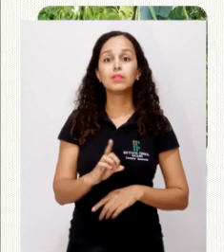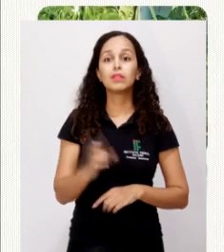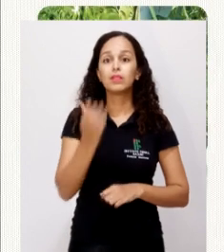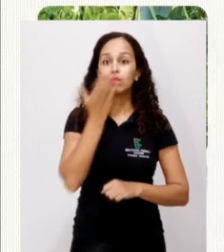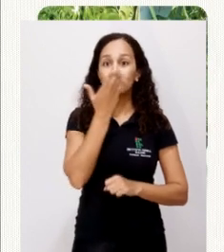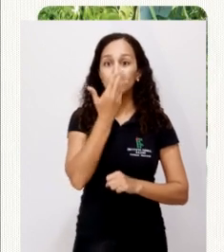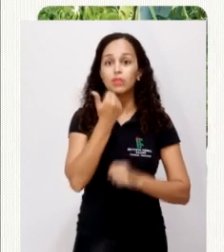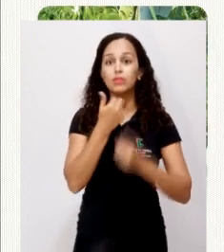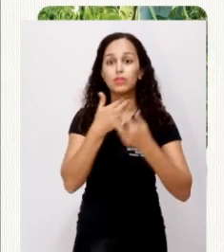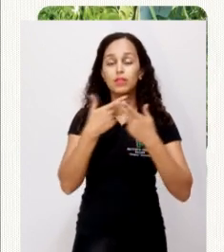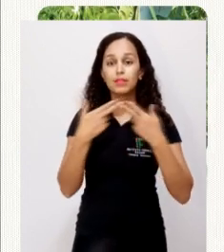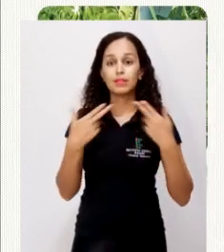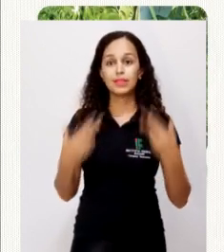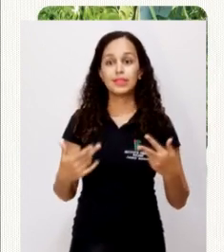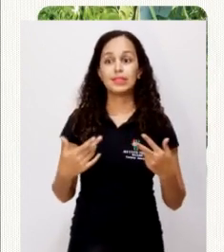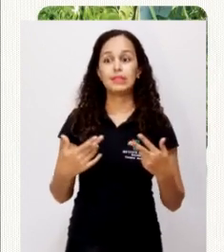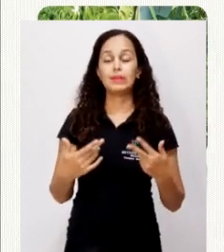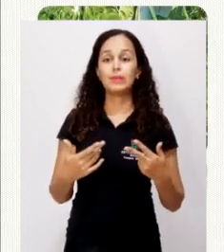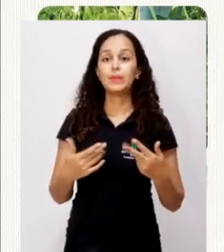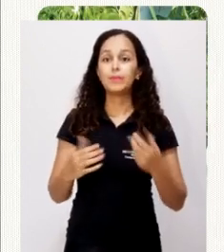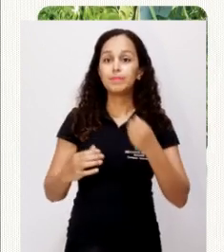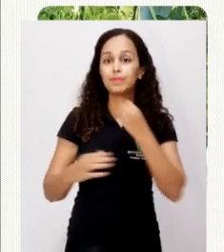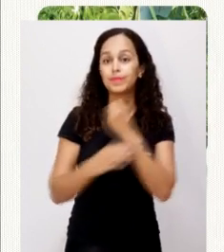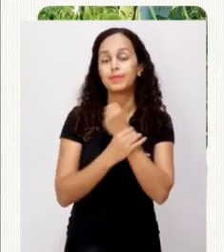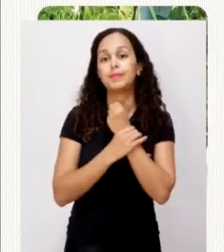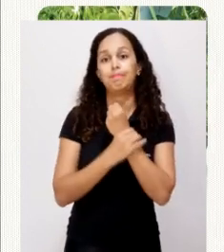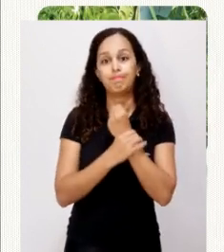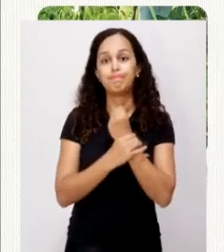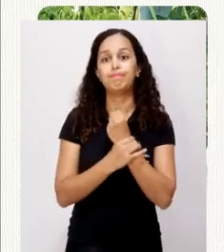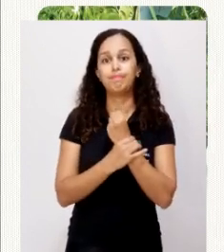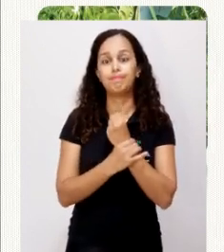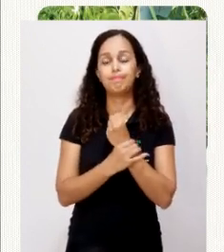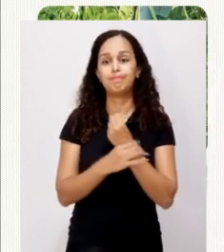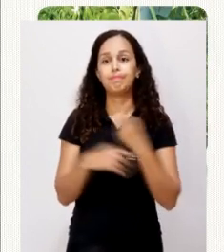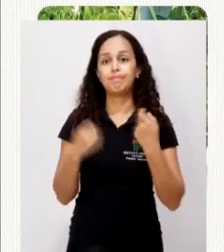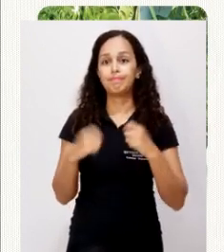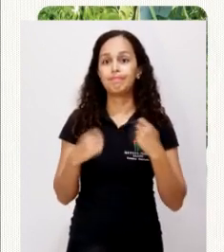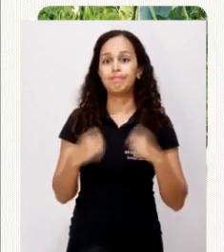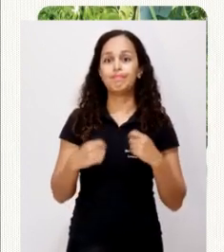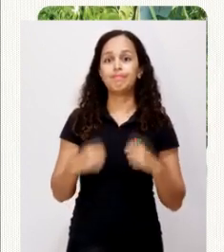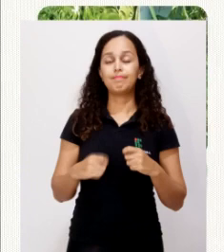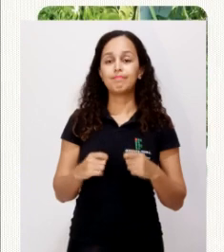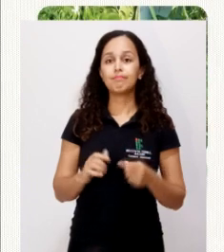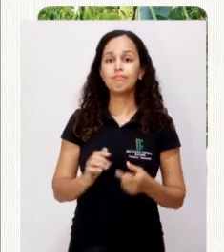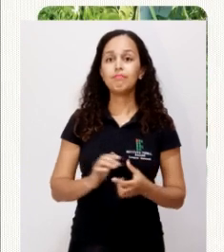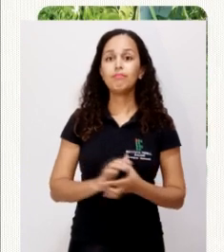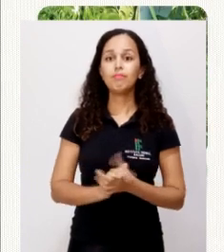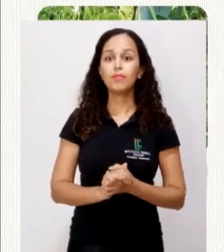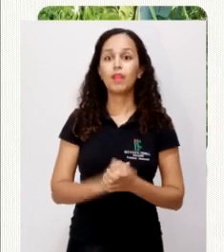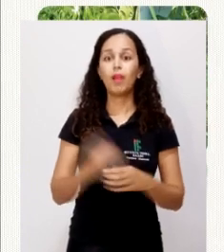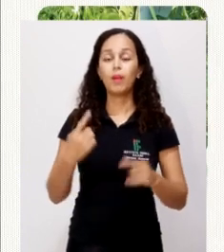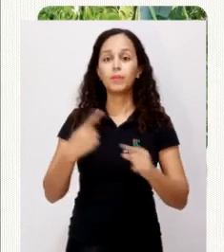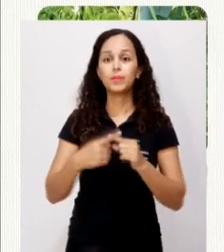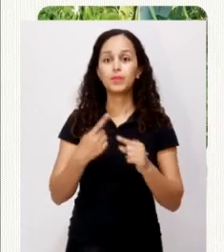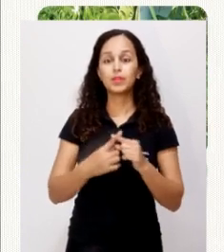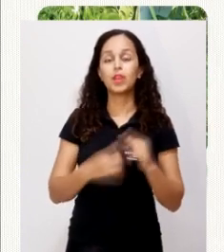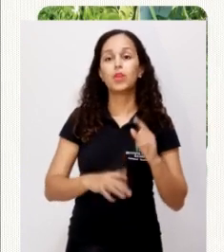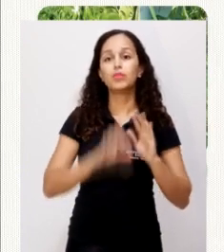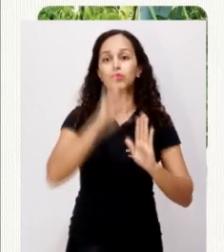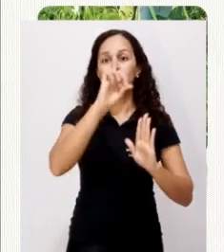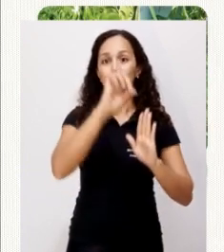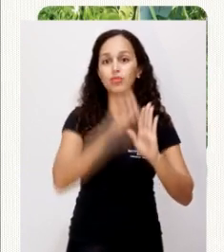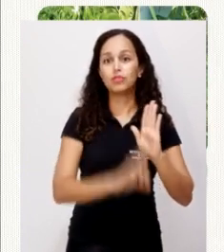direito de alimentação, que ele não seja comprometido, esse direito, né, que ele seja